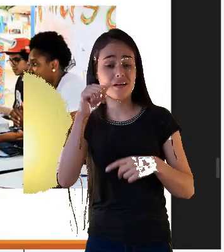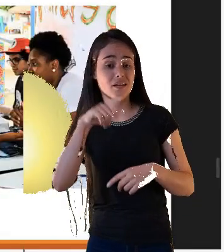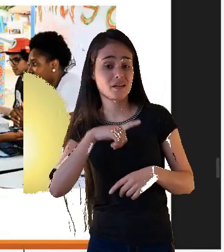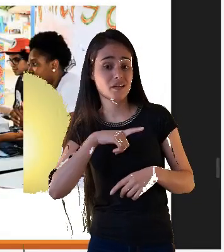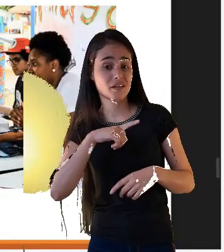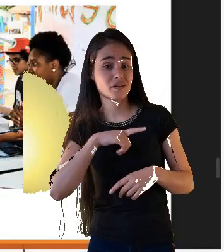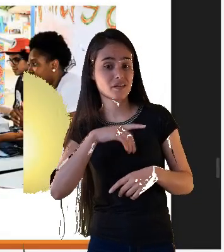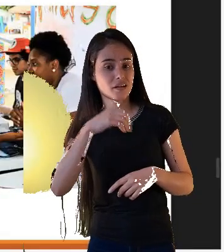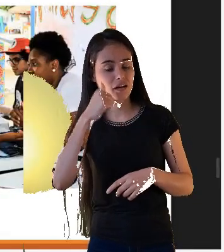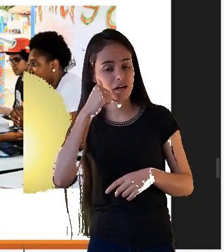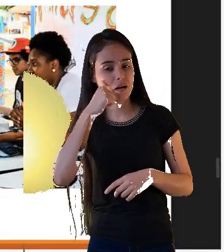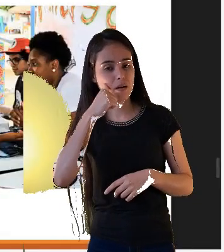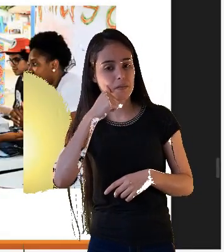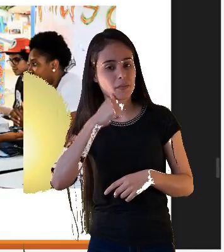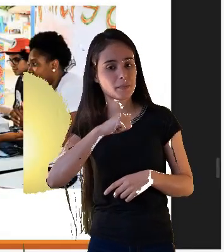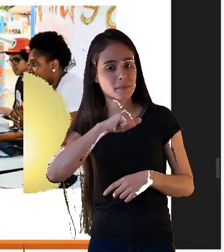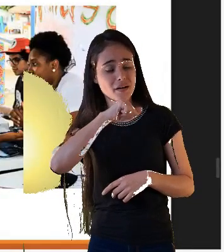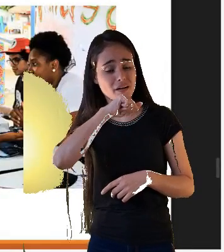mães